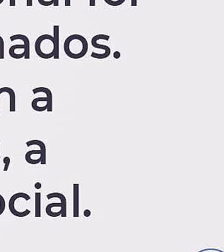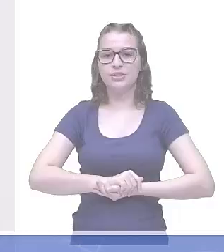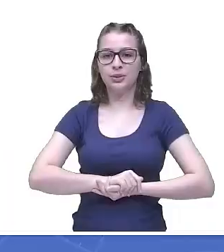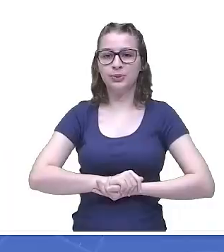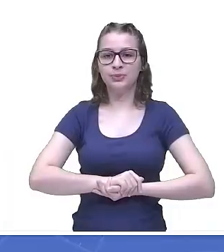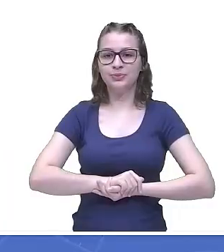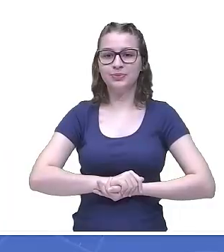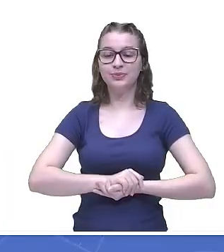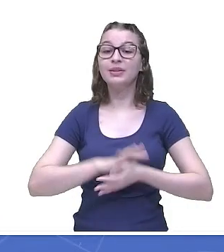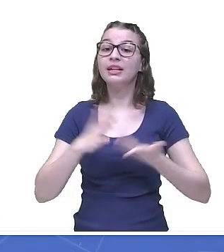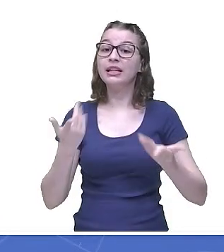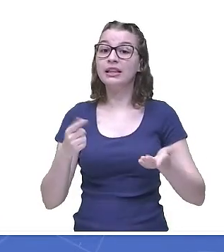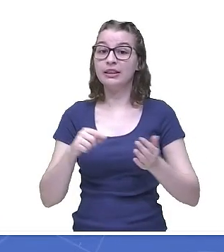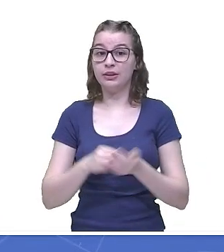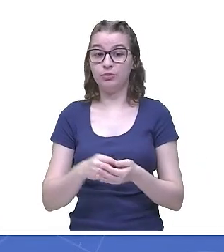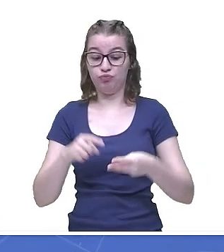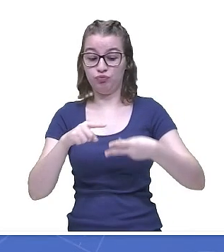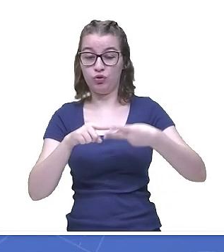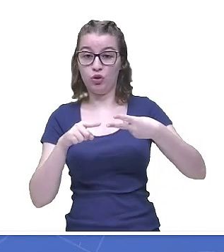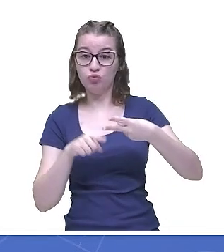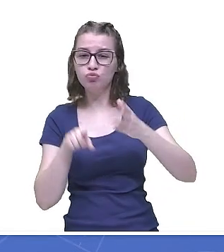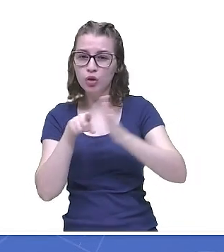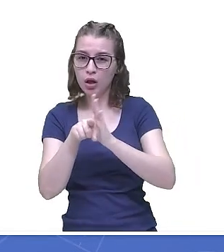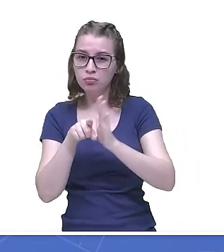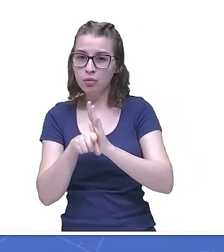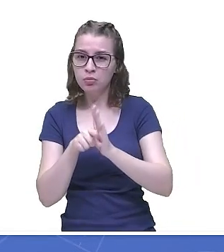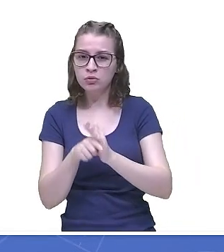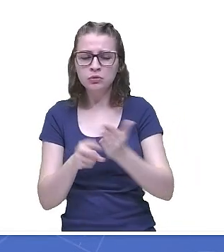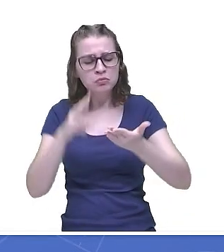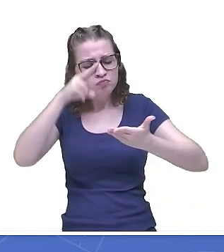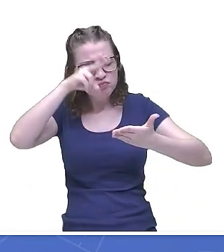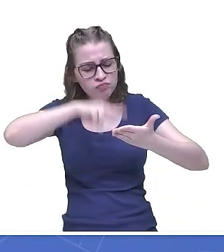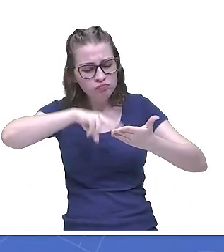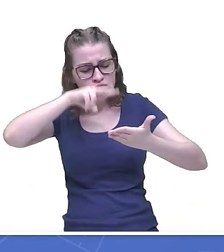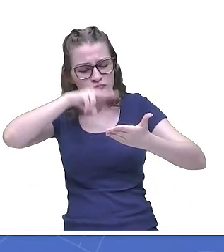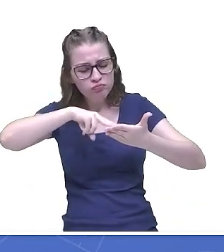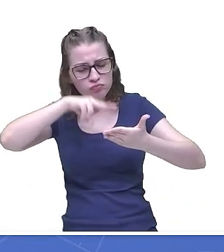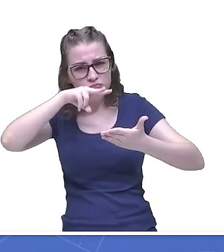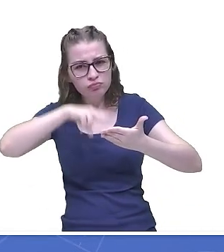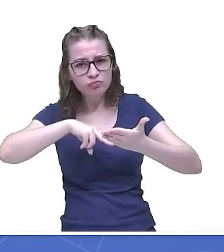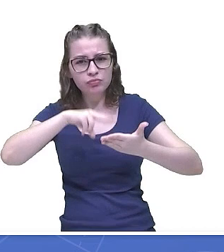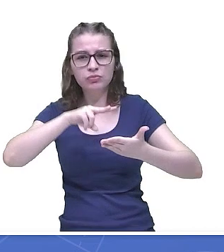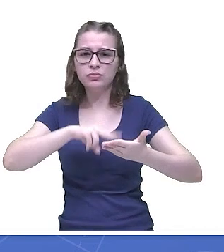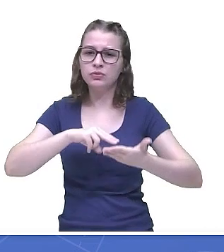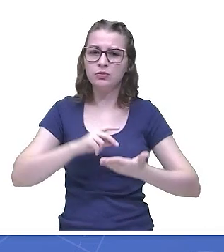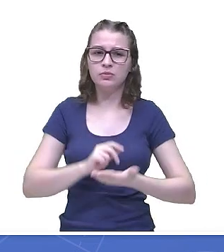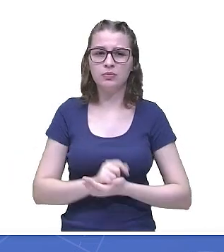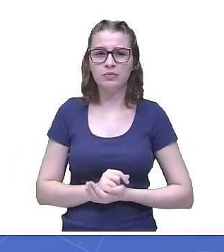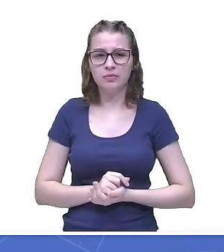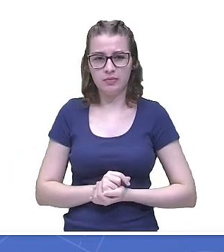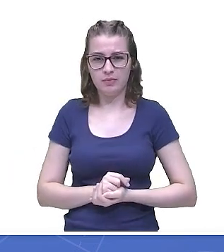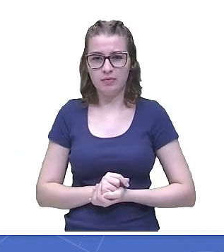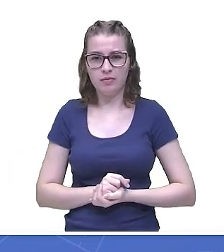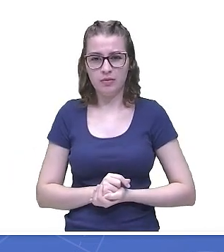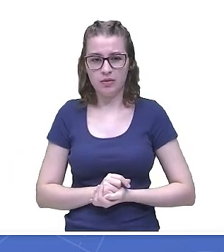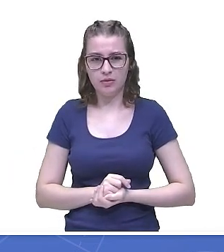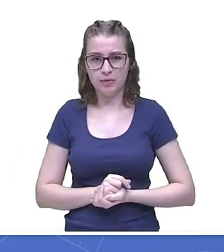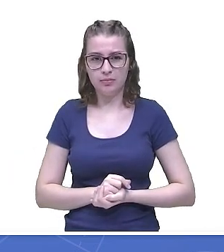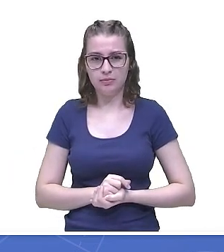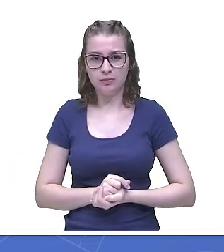Nós temos duas questões que eu pediria que vocês lessem com atenção, bastante, fizessem uma leitura aí bem,